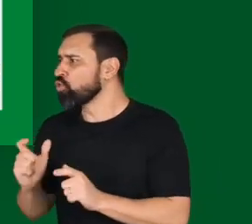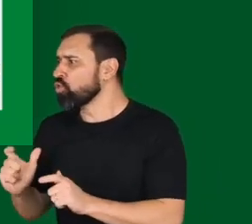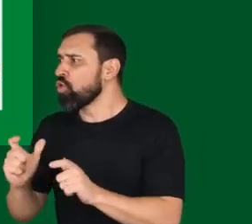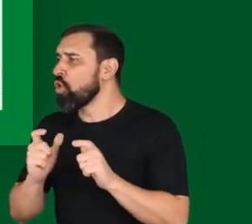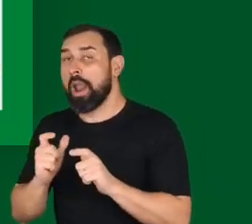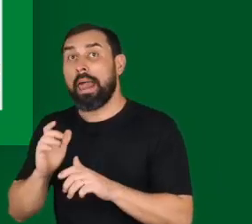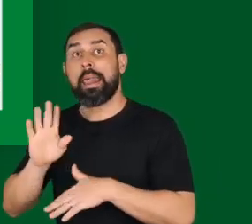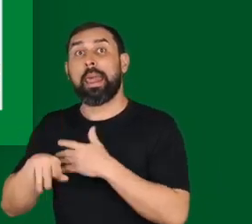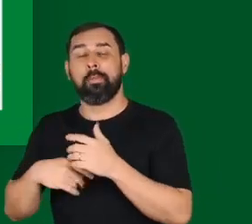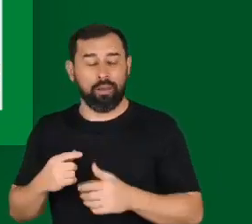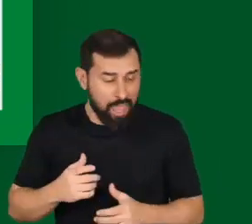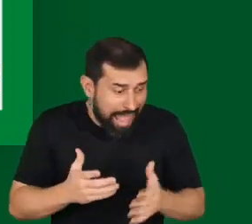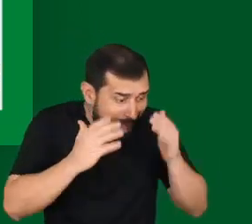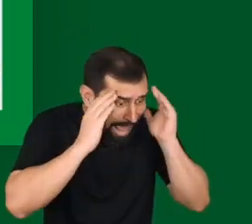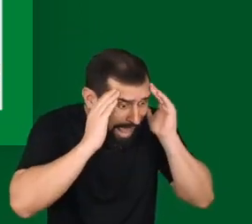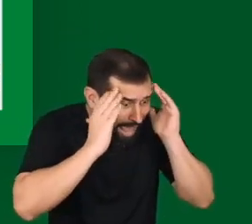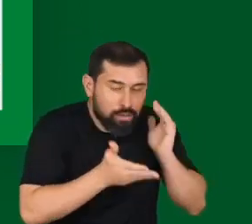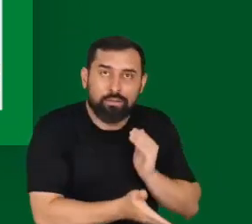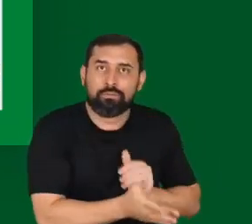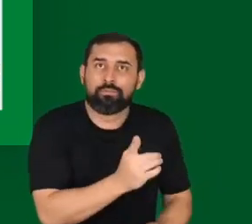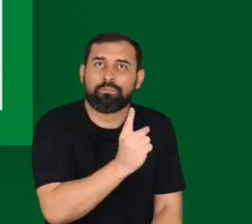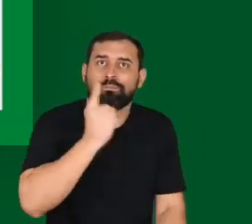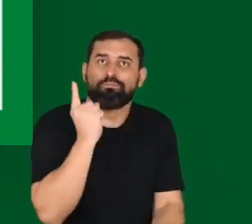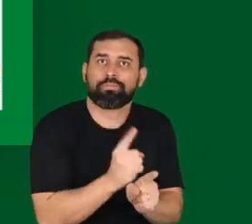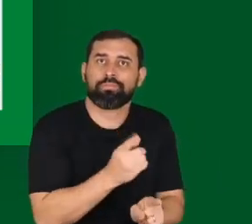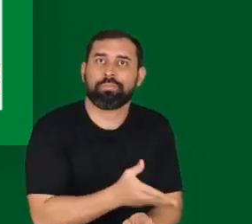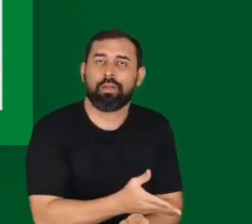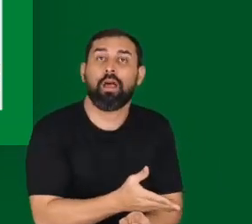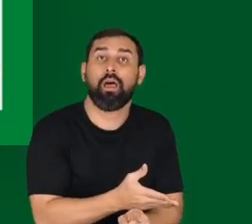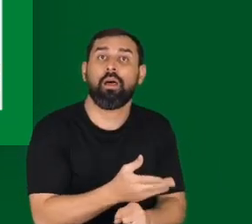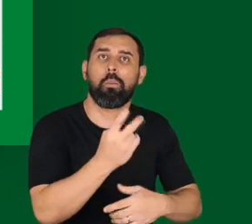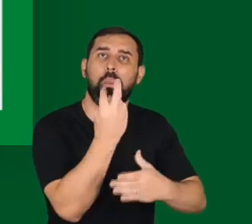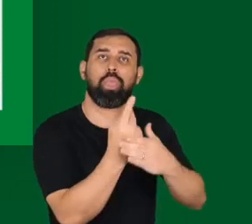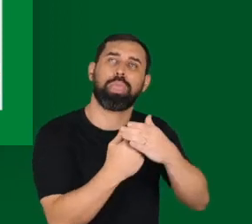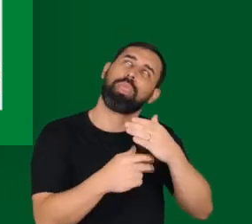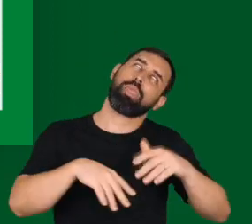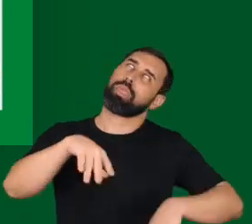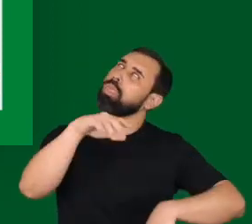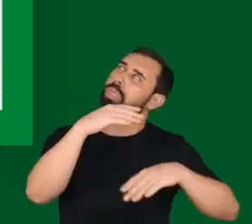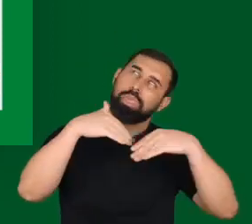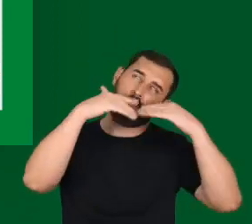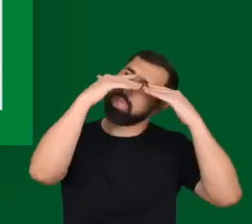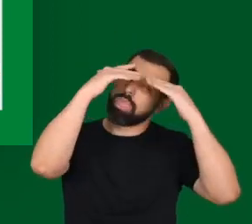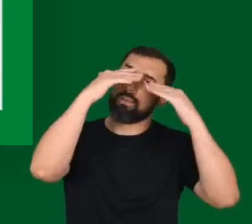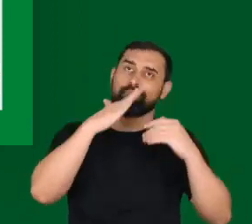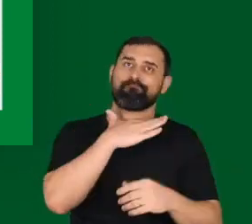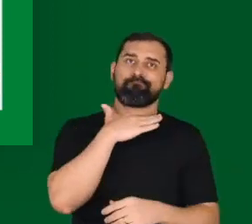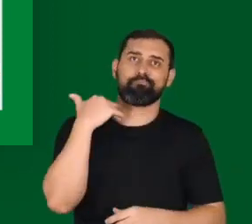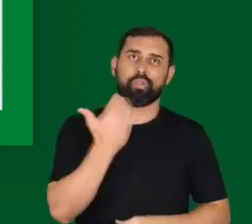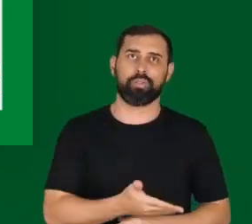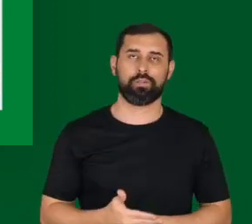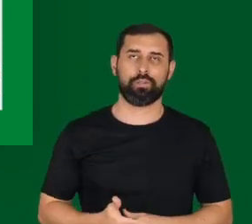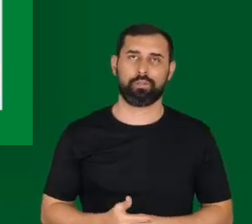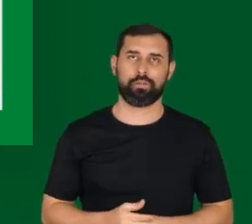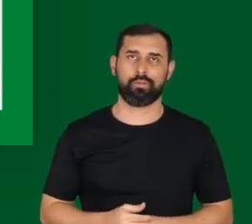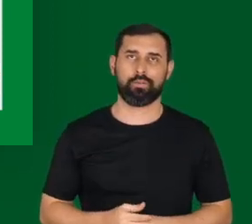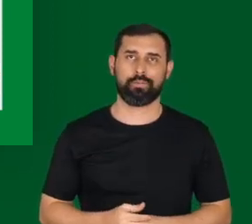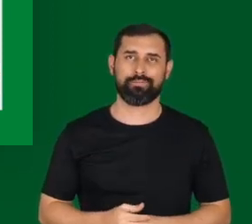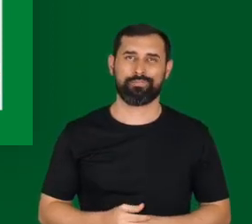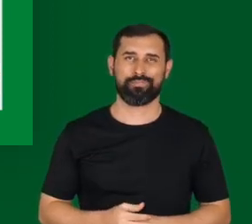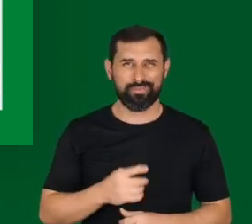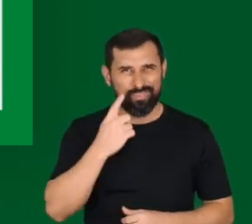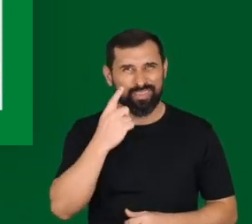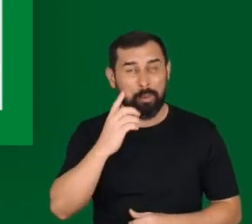estava, verificou-se que ela estava, que tinha caído nessa caixa de gordura e afogou e foi a óbito. Então,